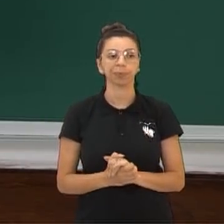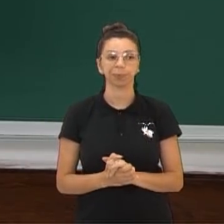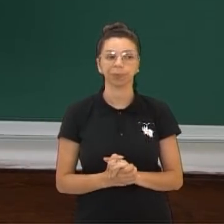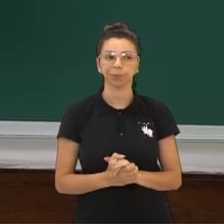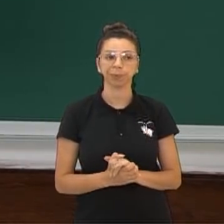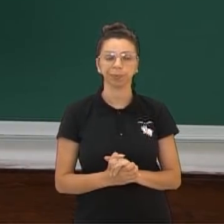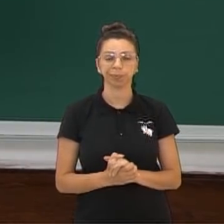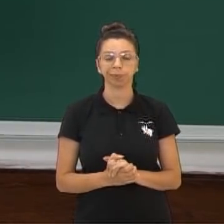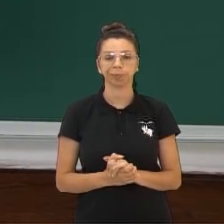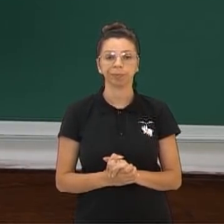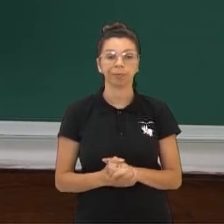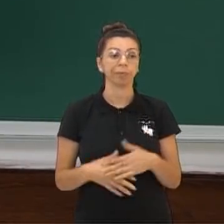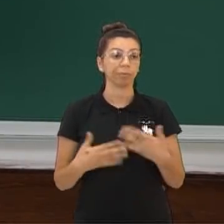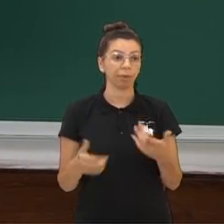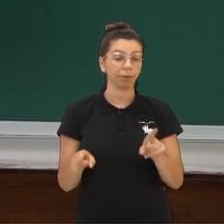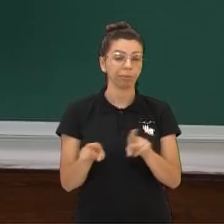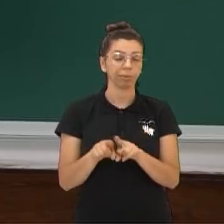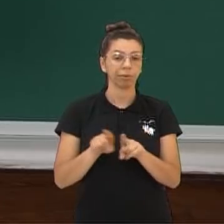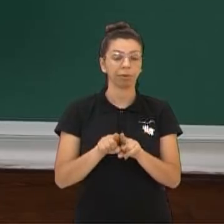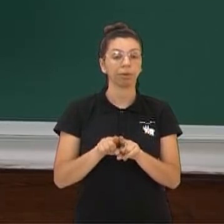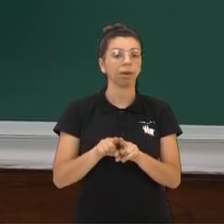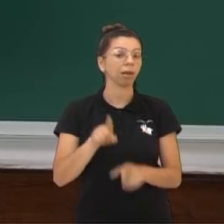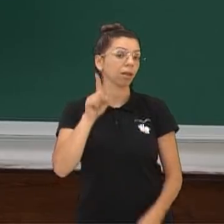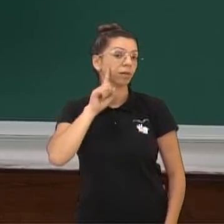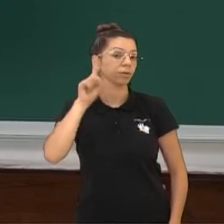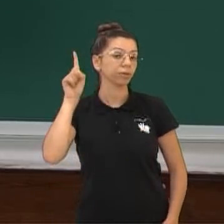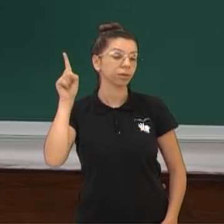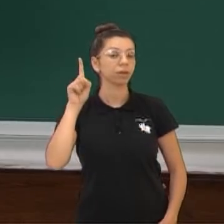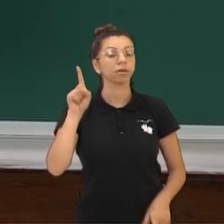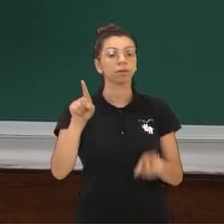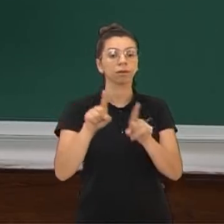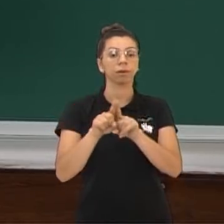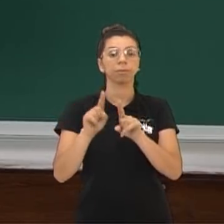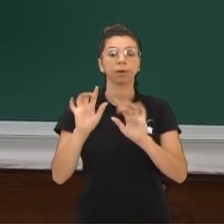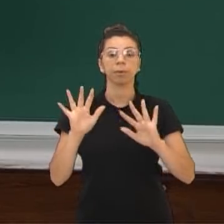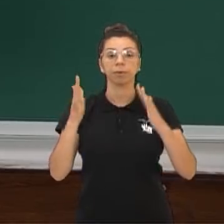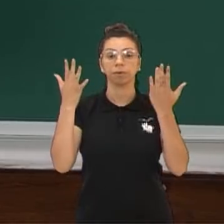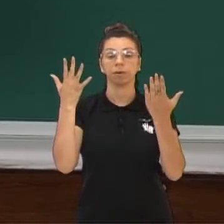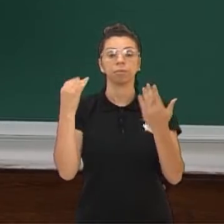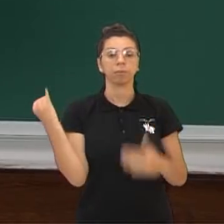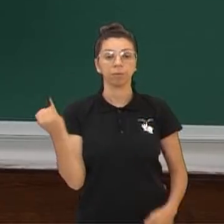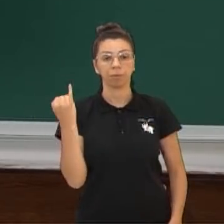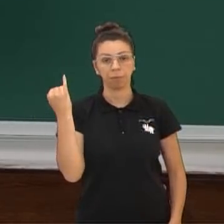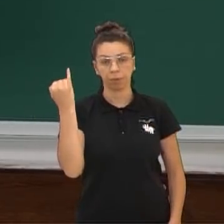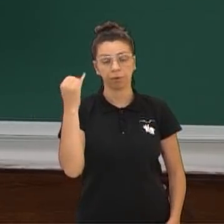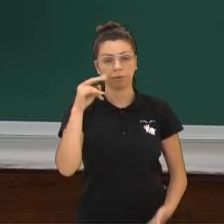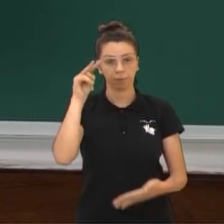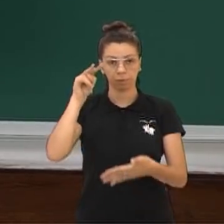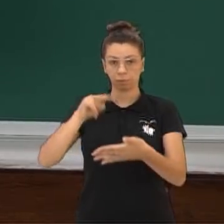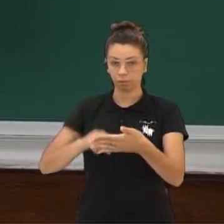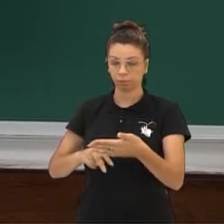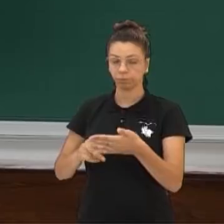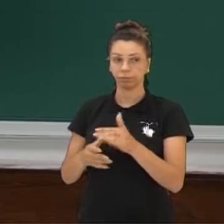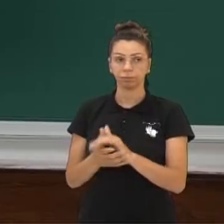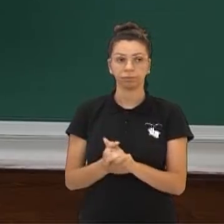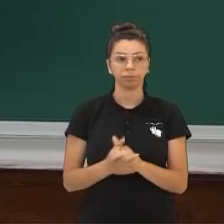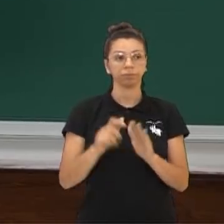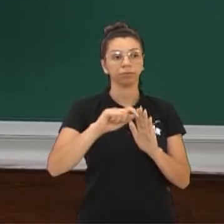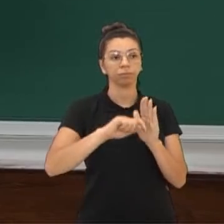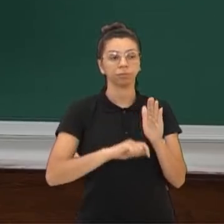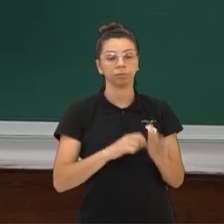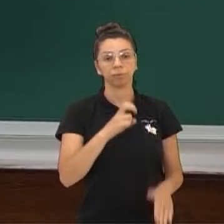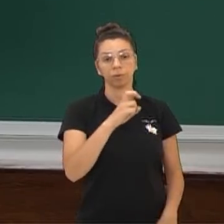Bom, nós temos aqui algumas datas e alguns fatos importantes que nós vamos ler agora. Ó, no século V e